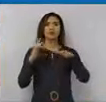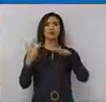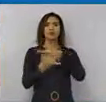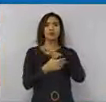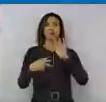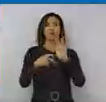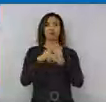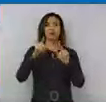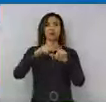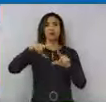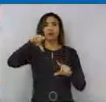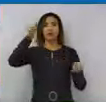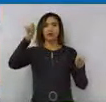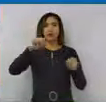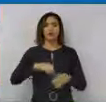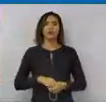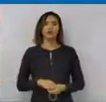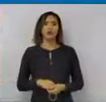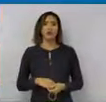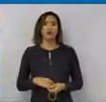COSAMPA.